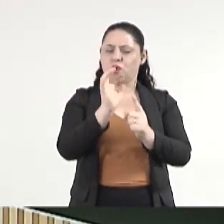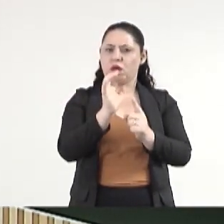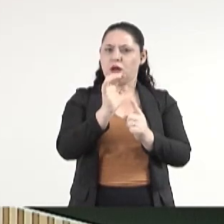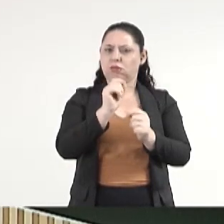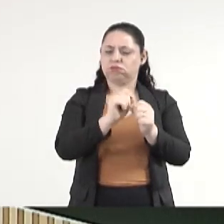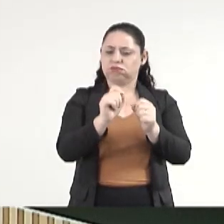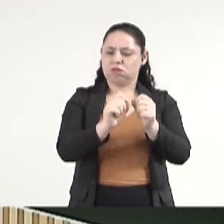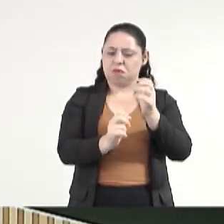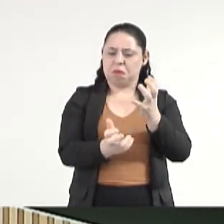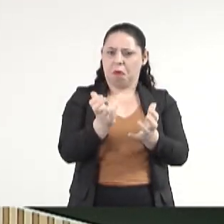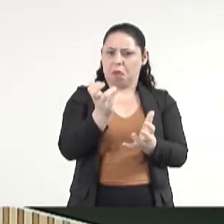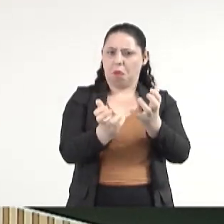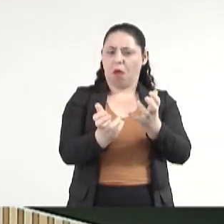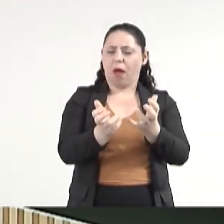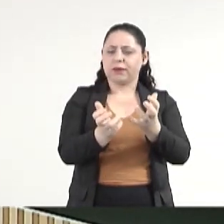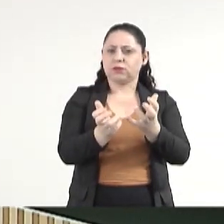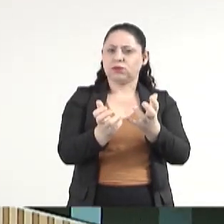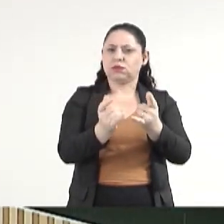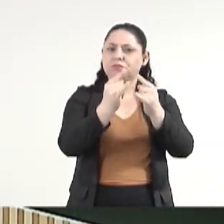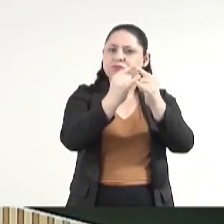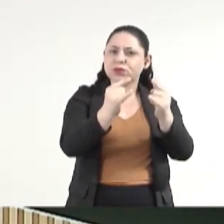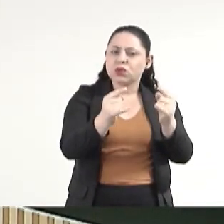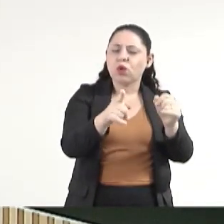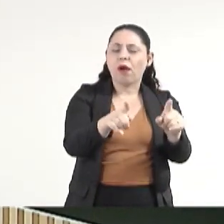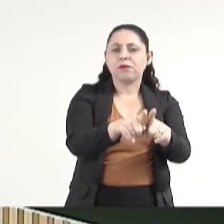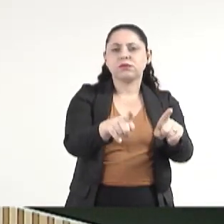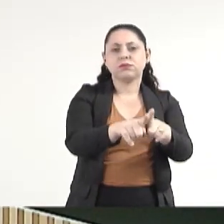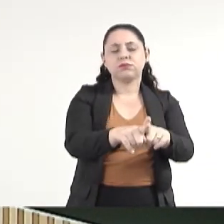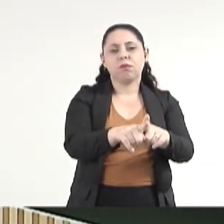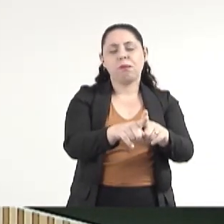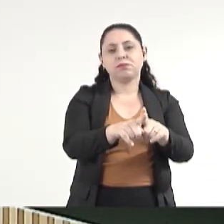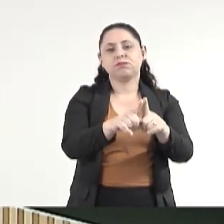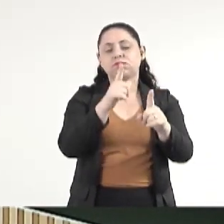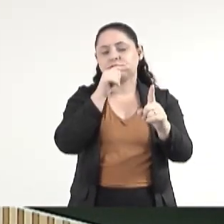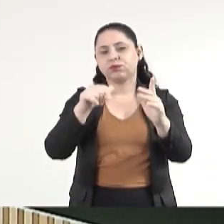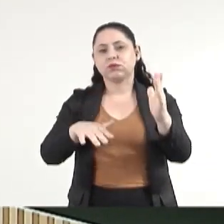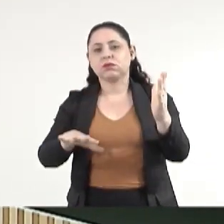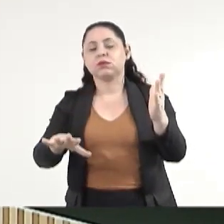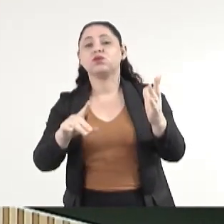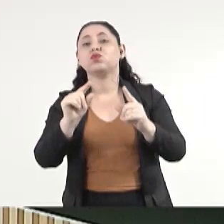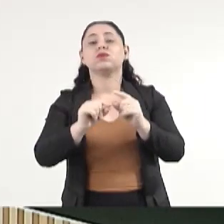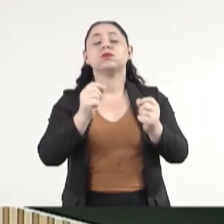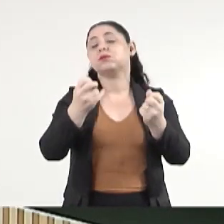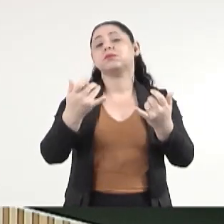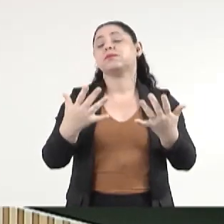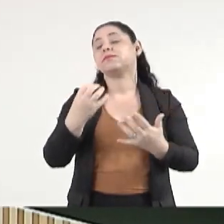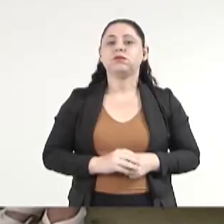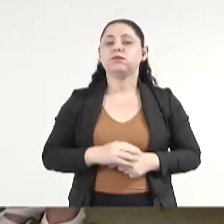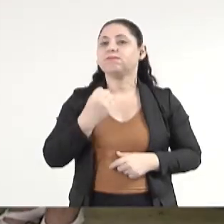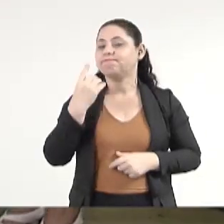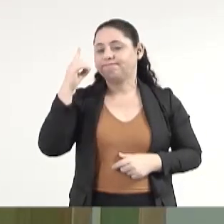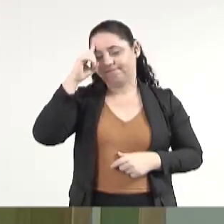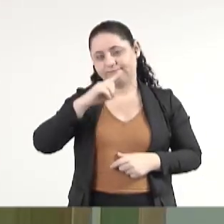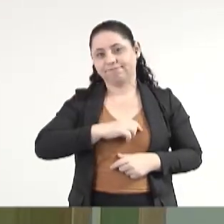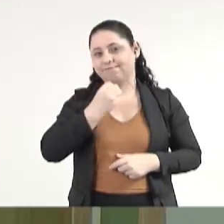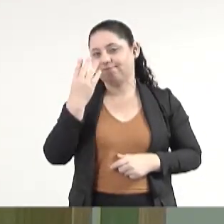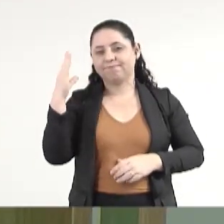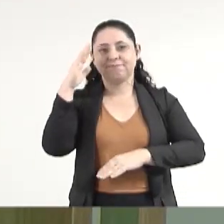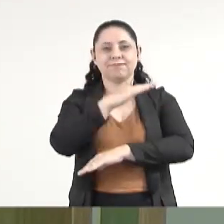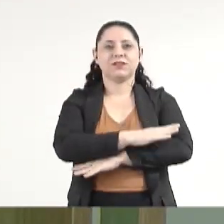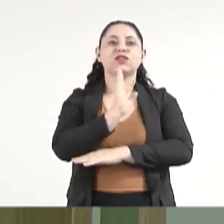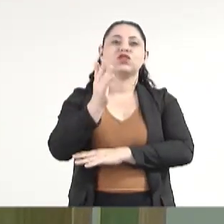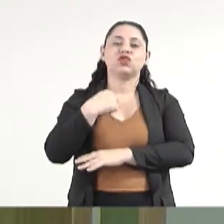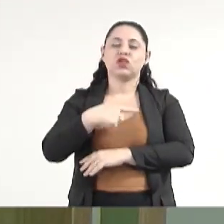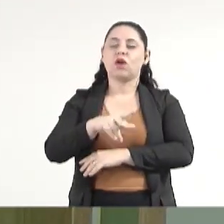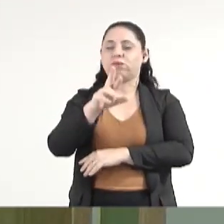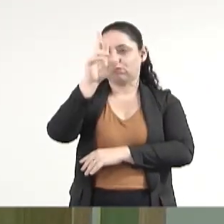das queimadas nas comunidades ribeirinhas. O que deu para tirar dessa discussão de lá? Mais uma vez, muito bom dia, obrigado novamente. Bom dia ou boa tarde